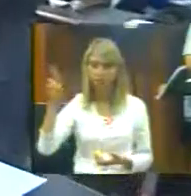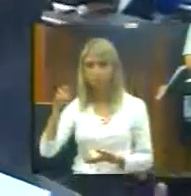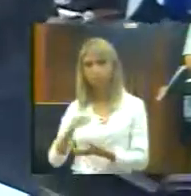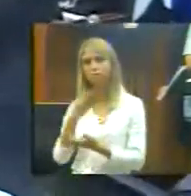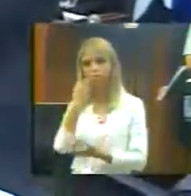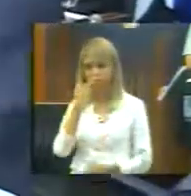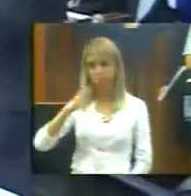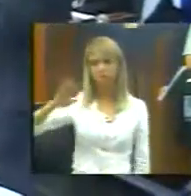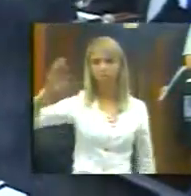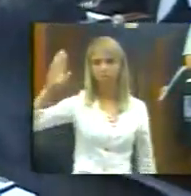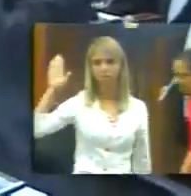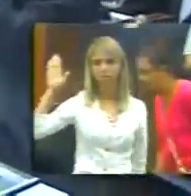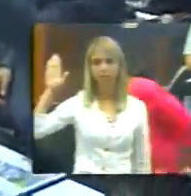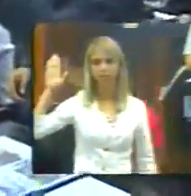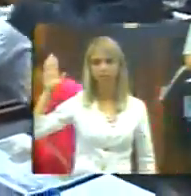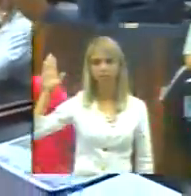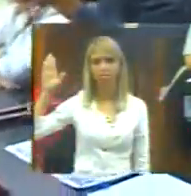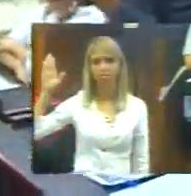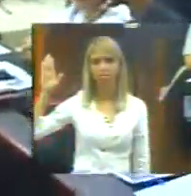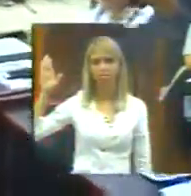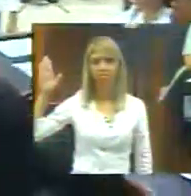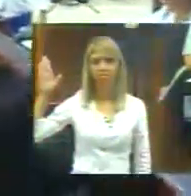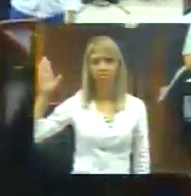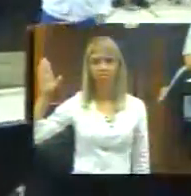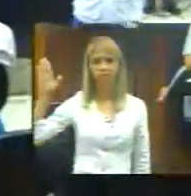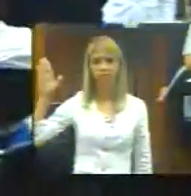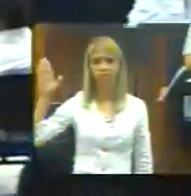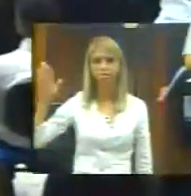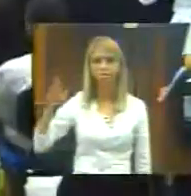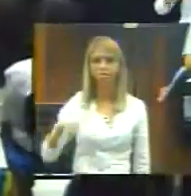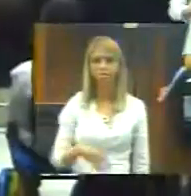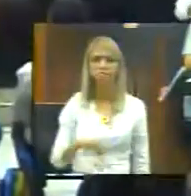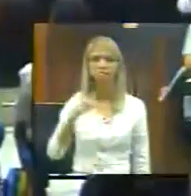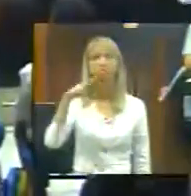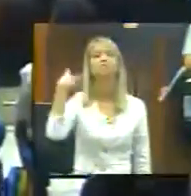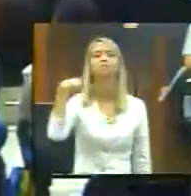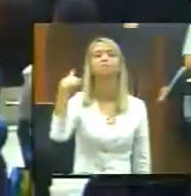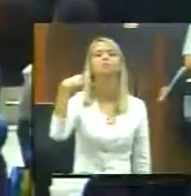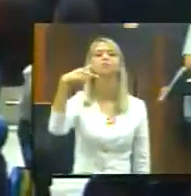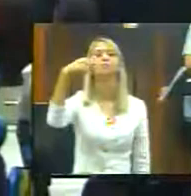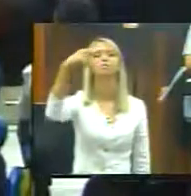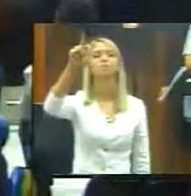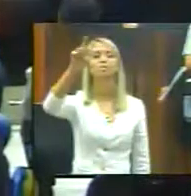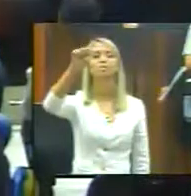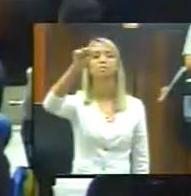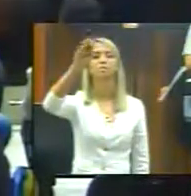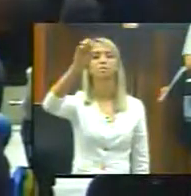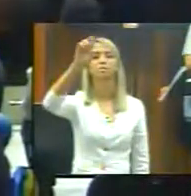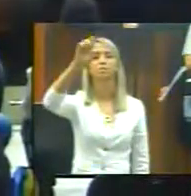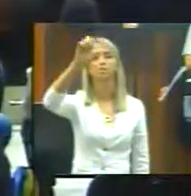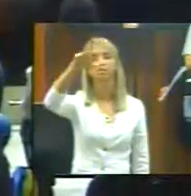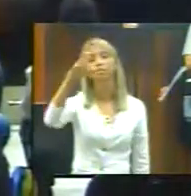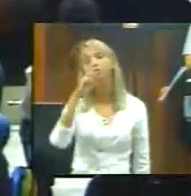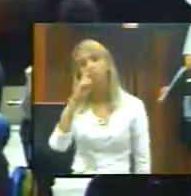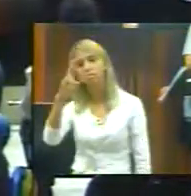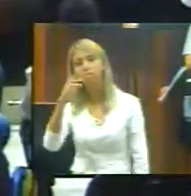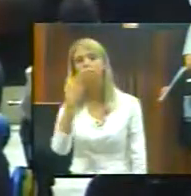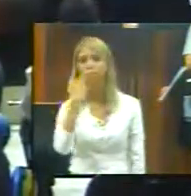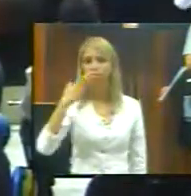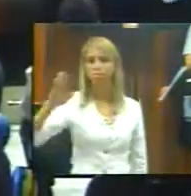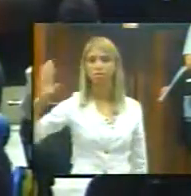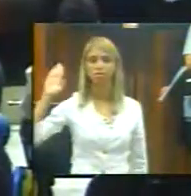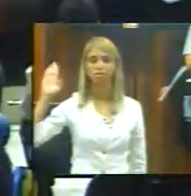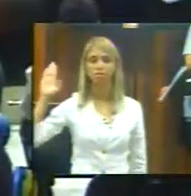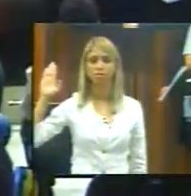Assim eu prometo. Com a palavra, o nobre vereador Gabriel Almeida Rodrigues. Assim eu prometo.